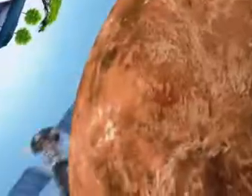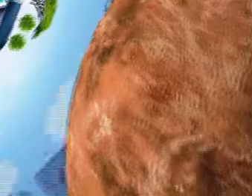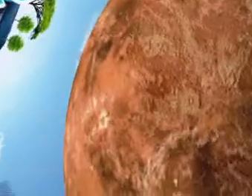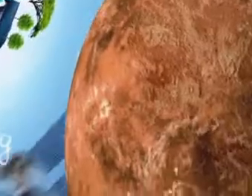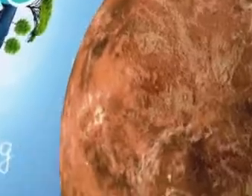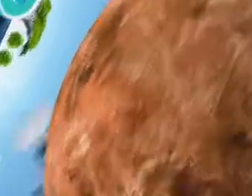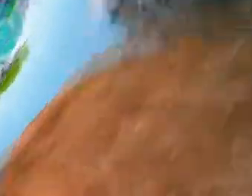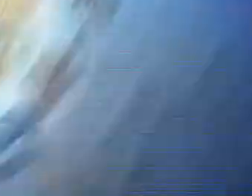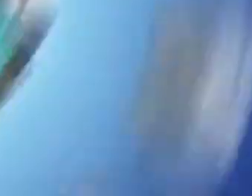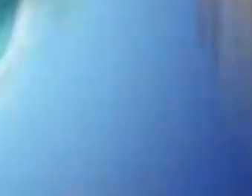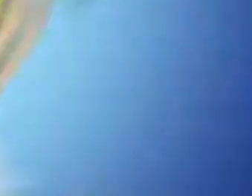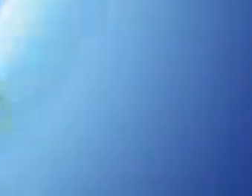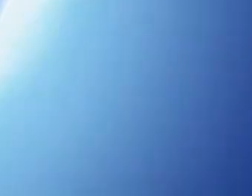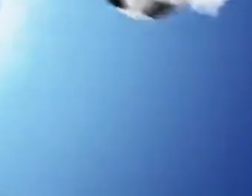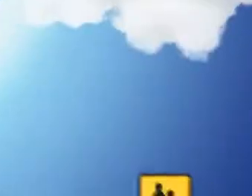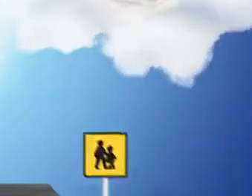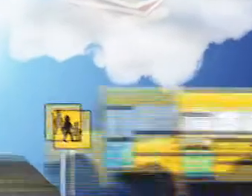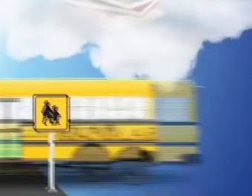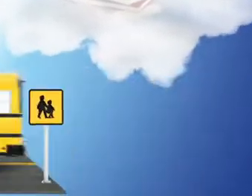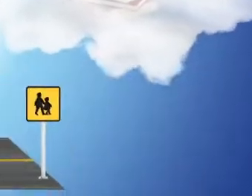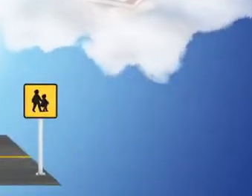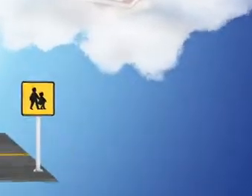E aí